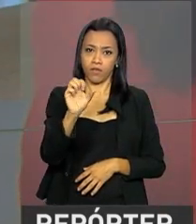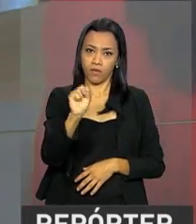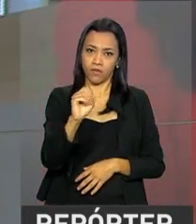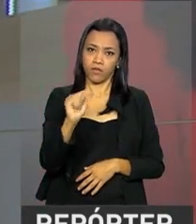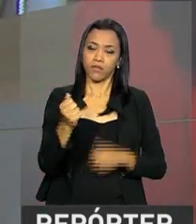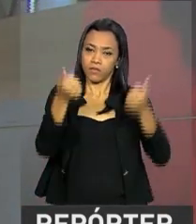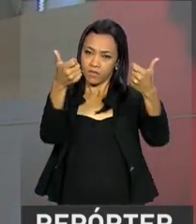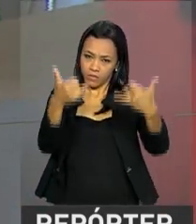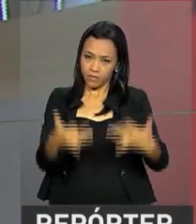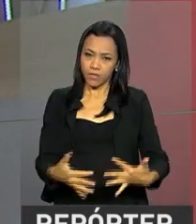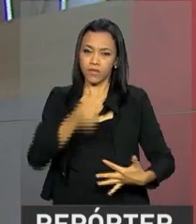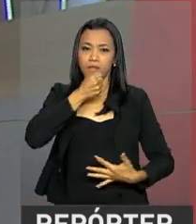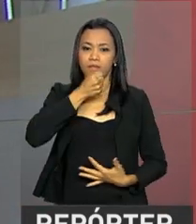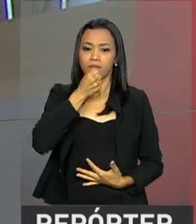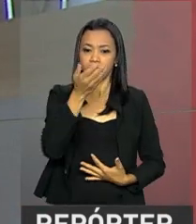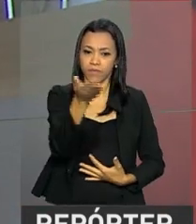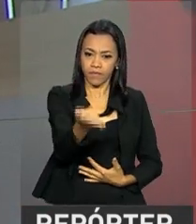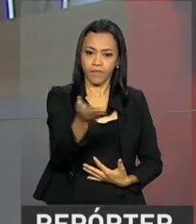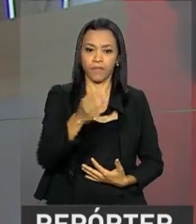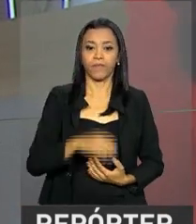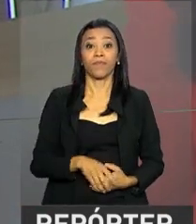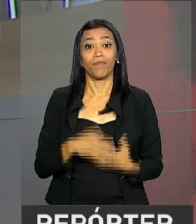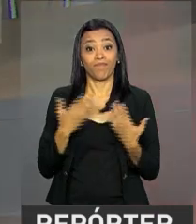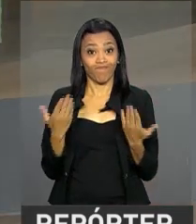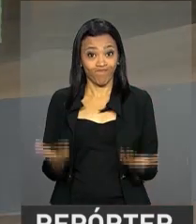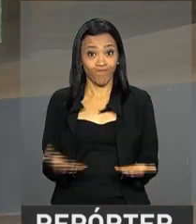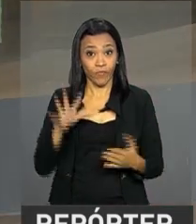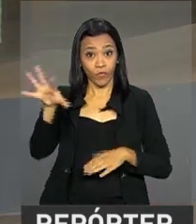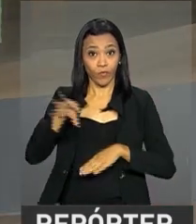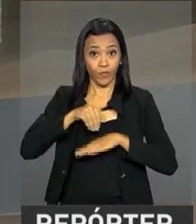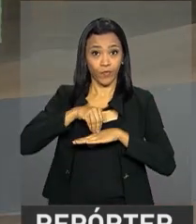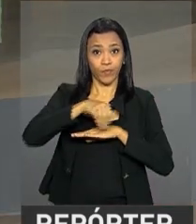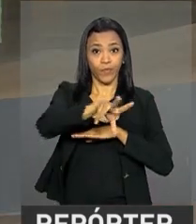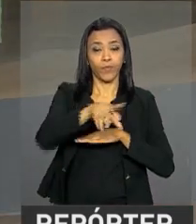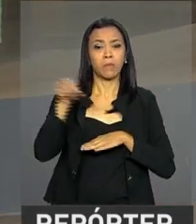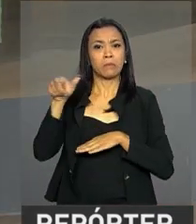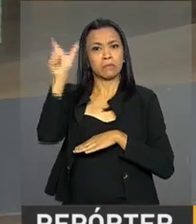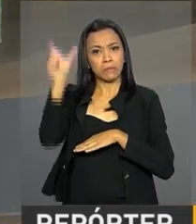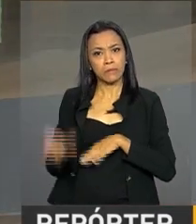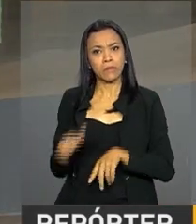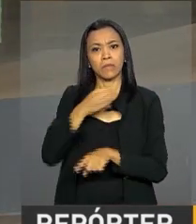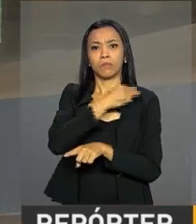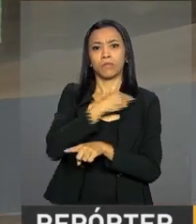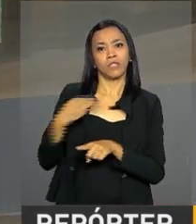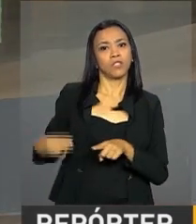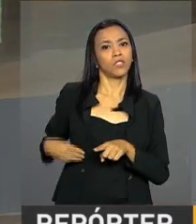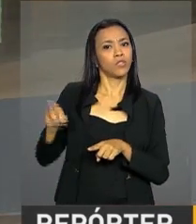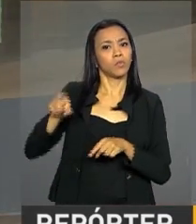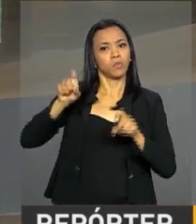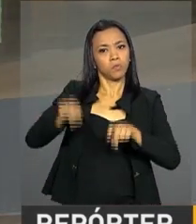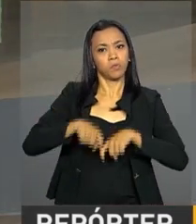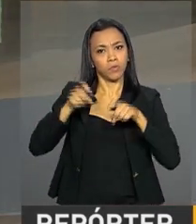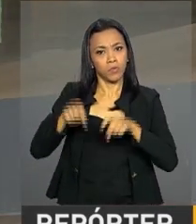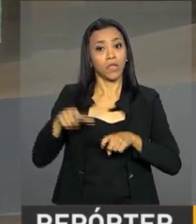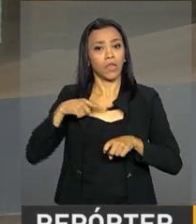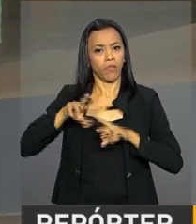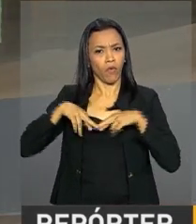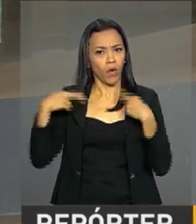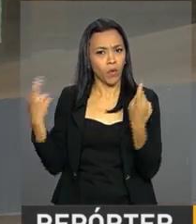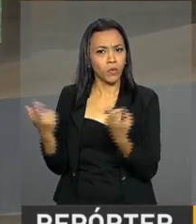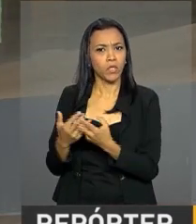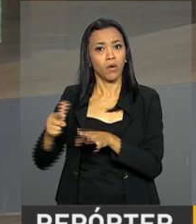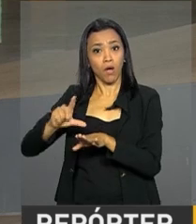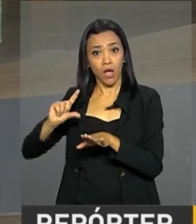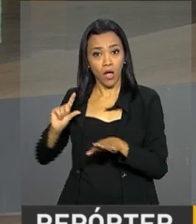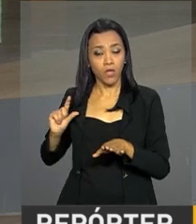gente. Oi, Paola. Oi, Renata. Essa notícia ela foi dada pelo ministro da Agricultura, Blairo Maggi, depois de uma reunião entre ele e o